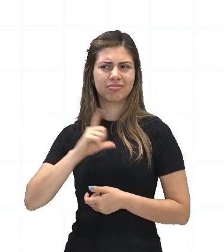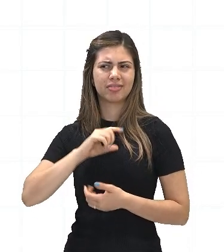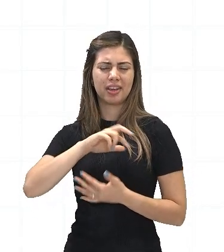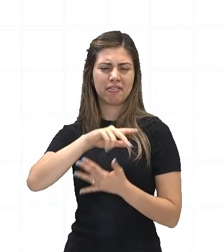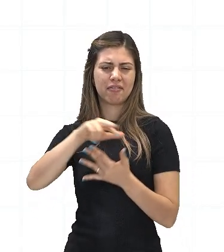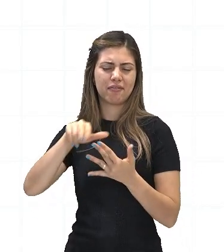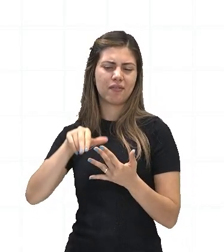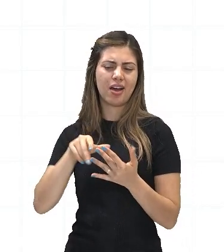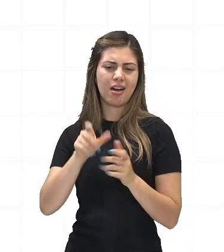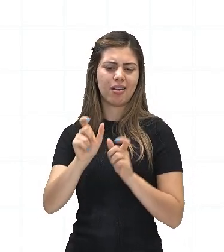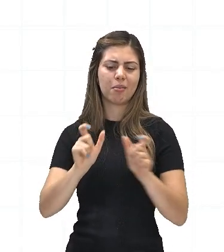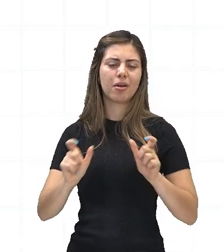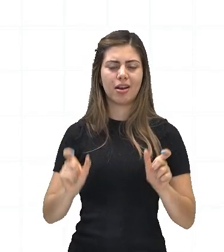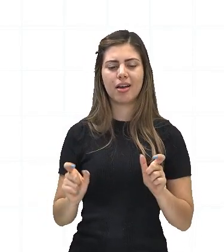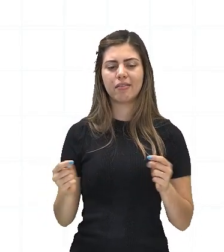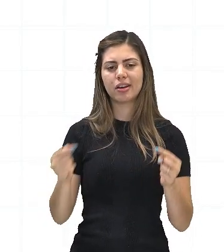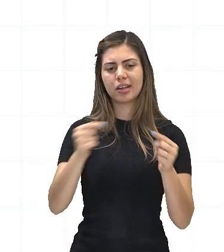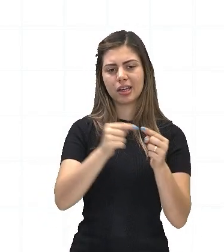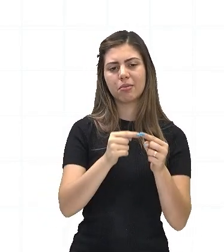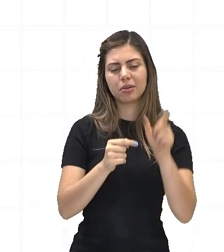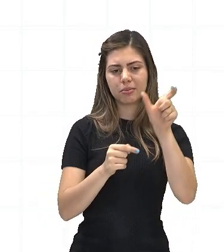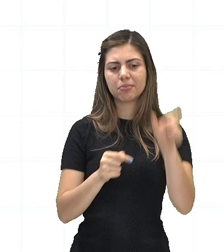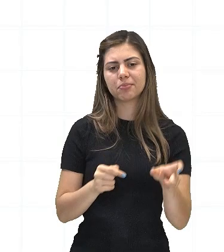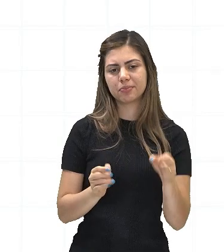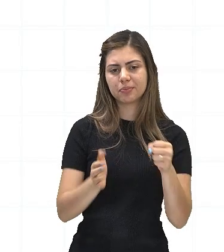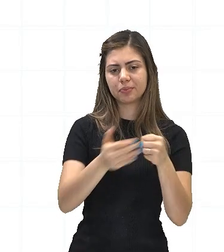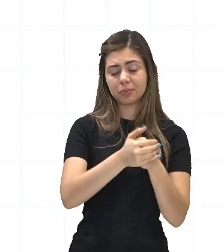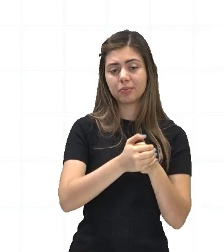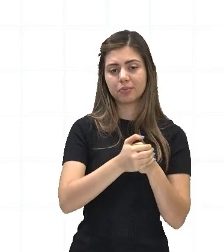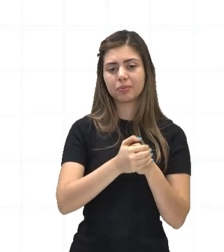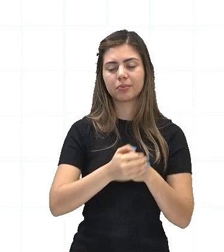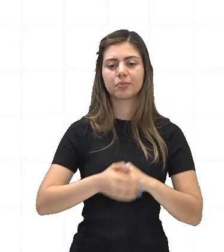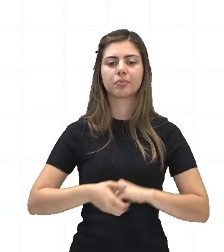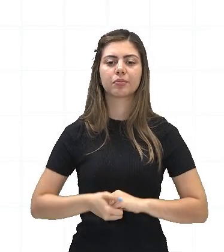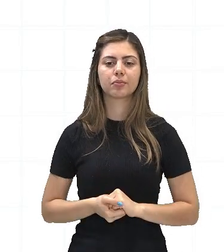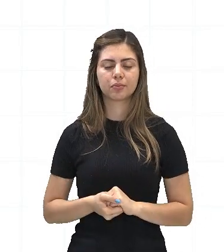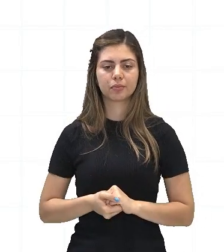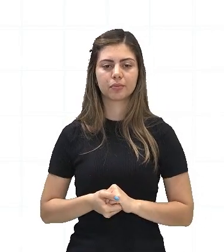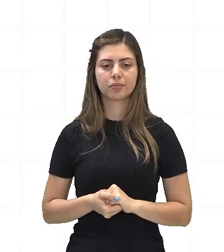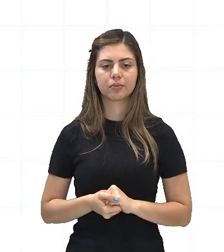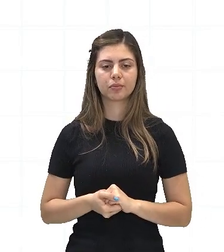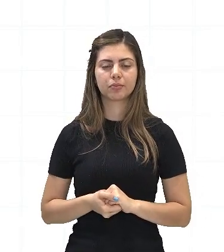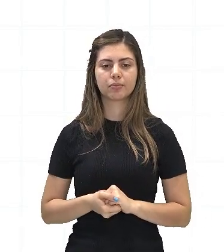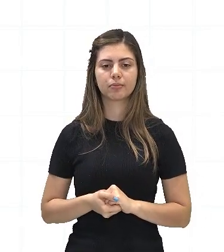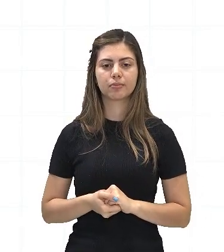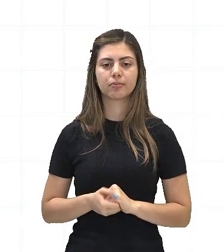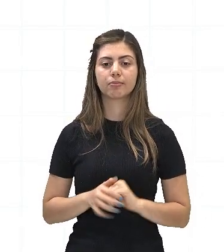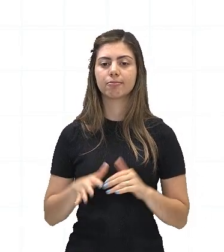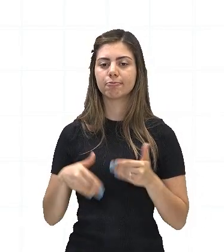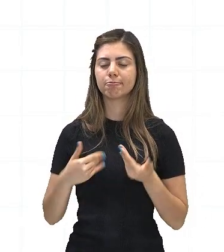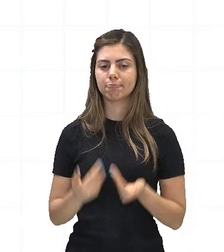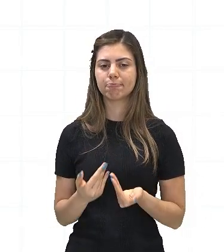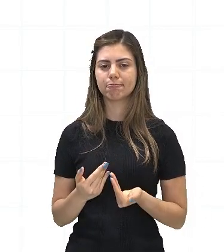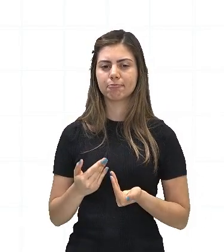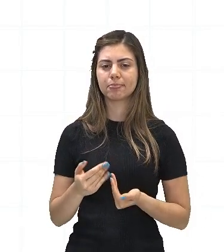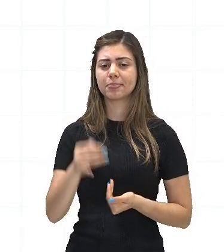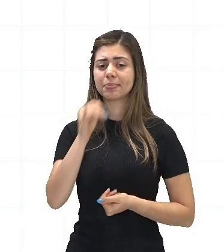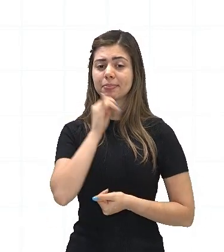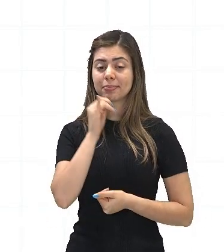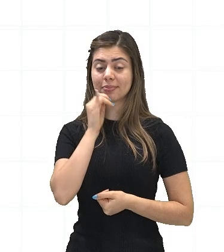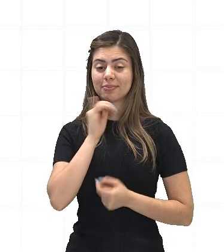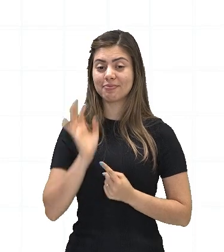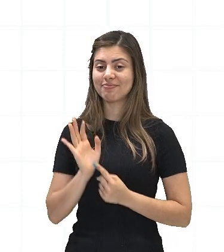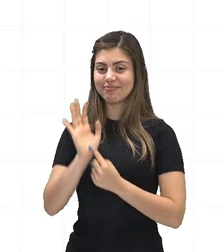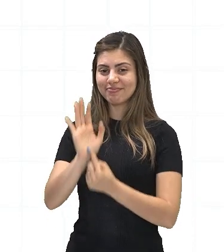né? Todos esses nomes se relacionam a este tipo de sujeito, ok? Então, olhem só. Exemplo na tela,